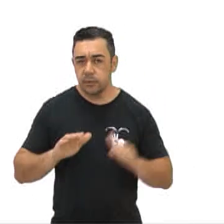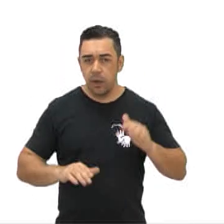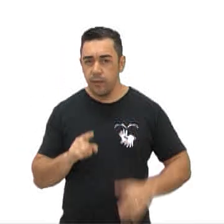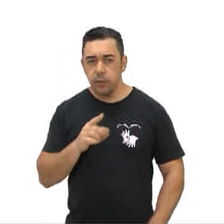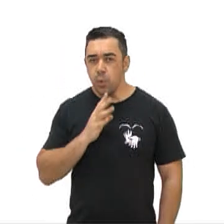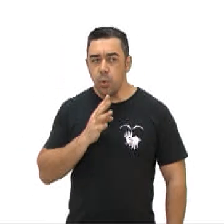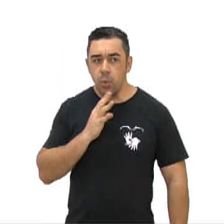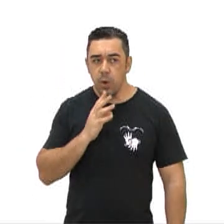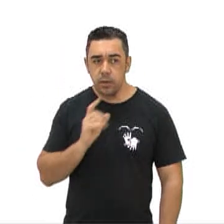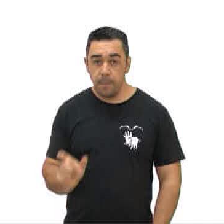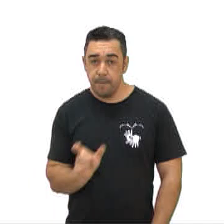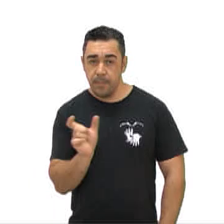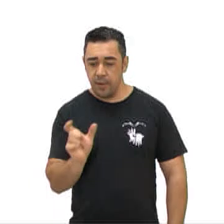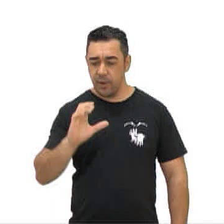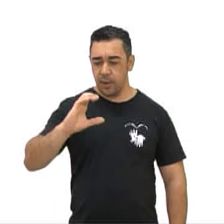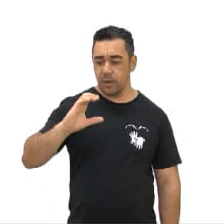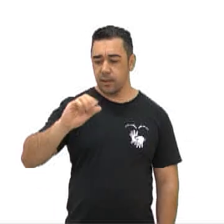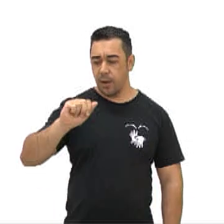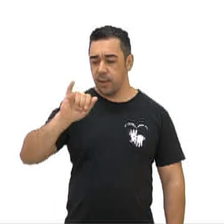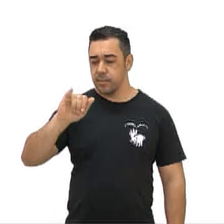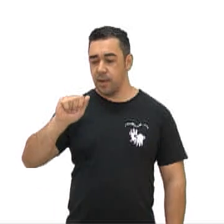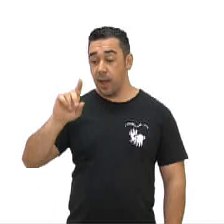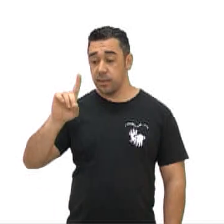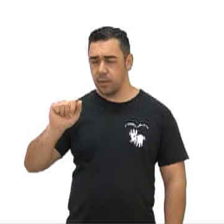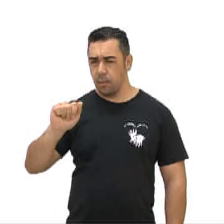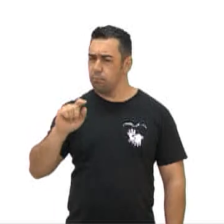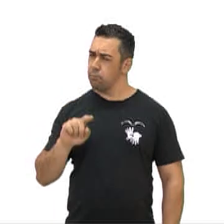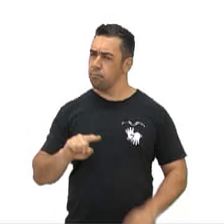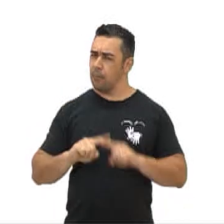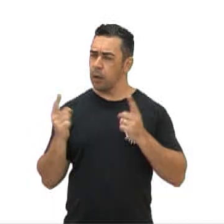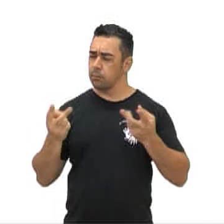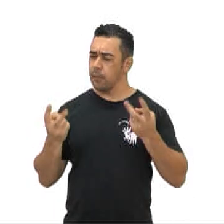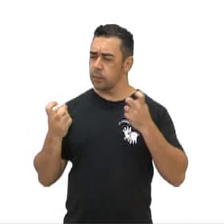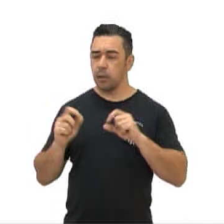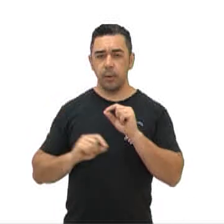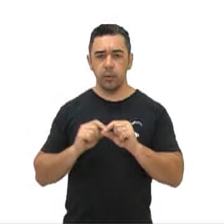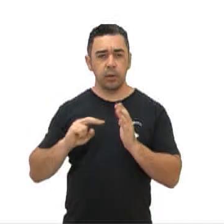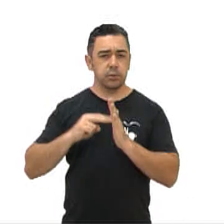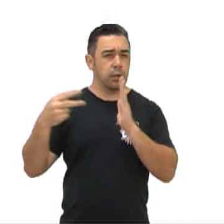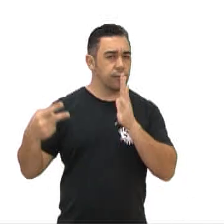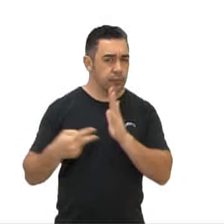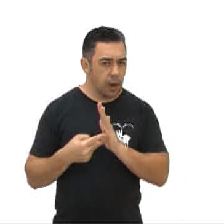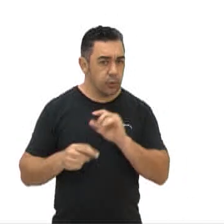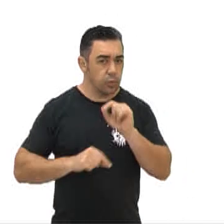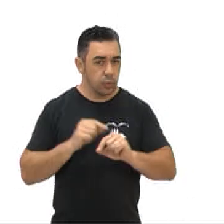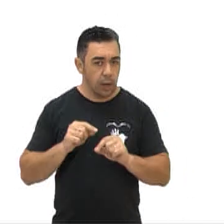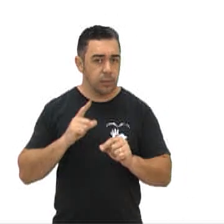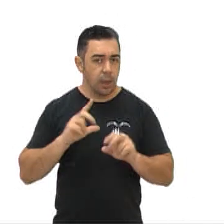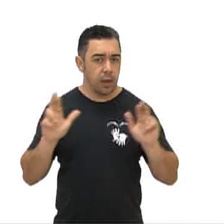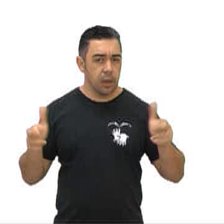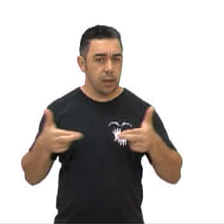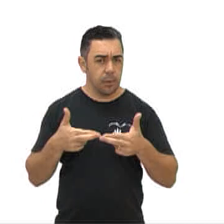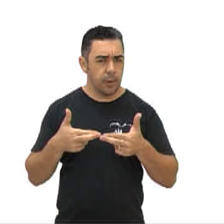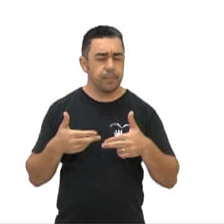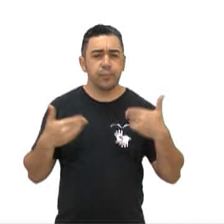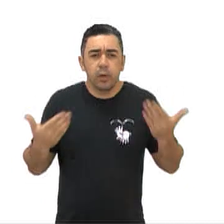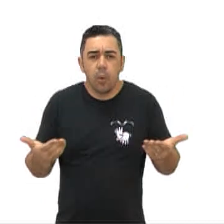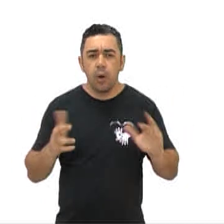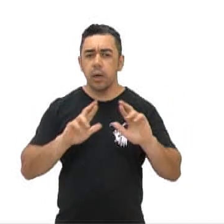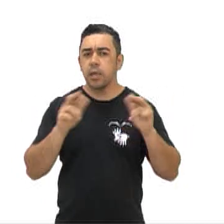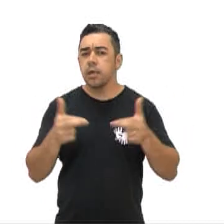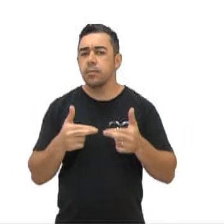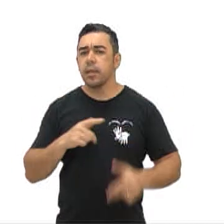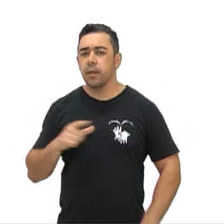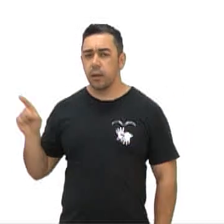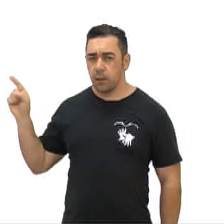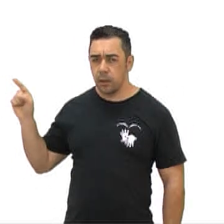conheça a palavra em destaque, mas é capaz de deduzir, de inferir seu significado a partir da rima. Qual rima temos